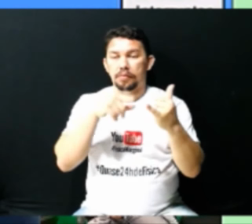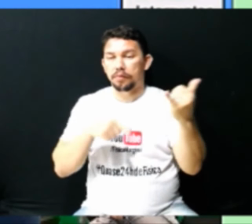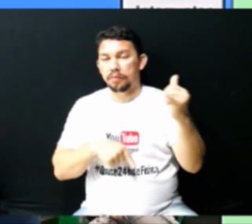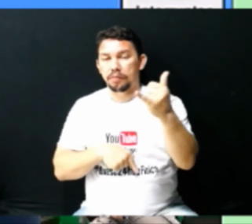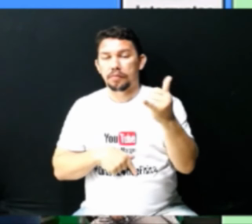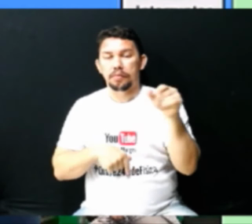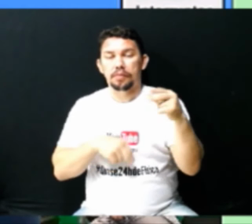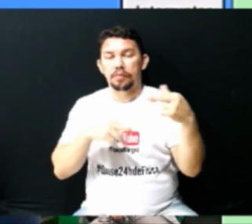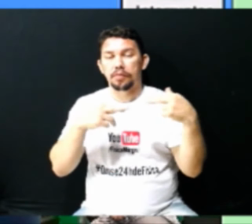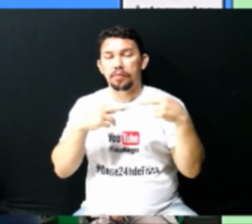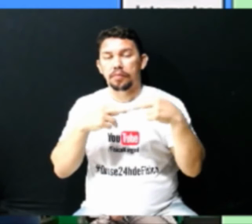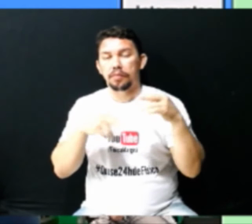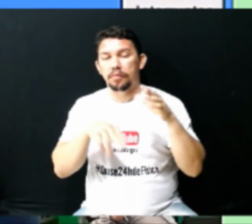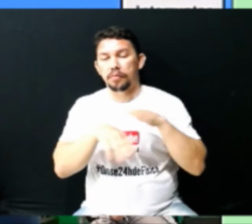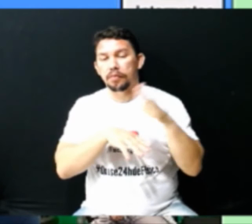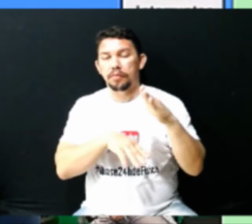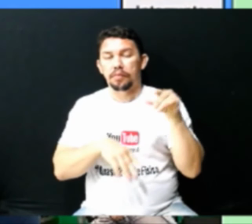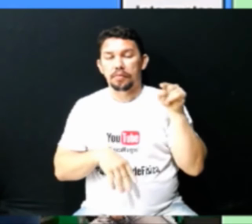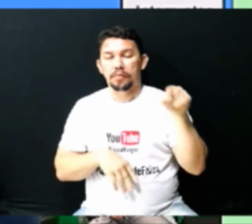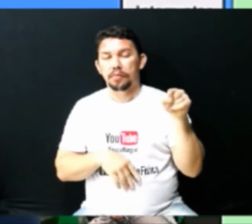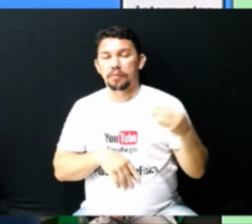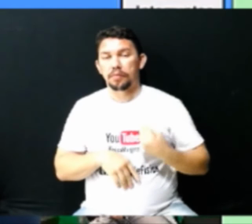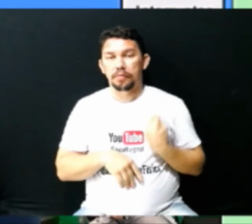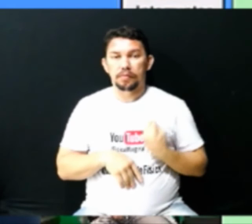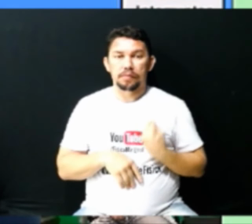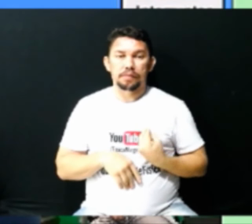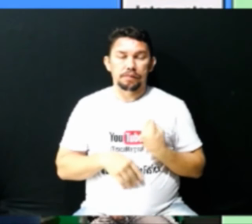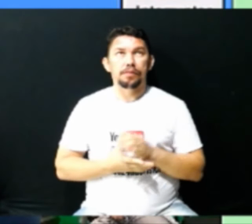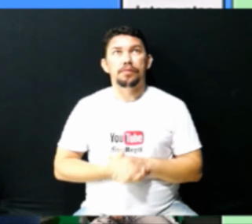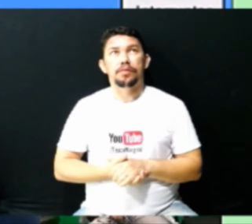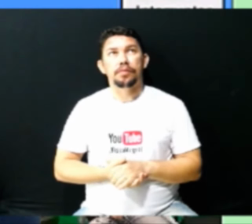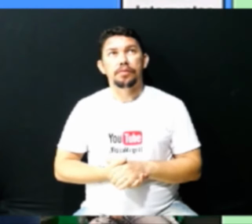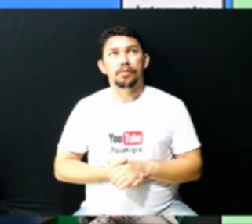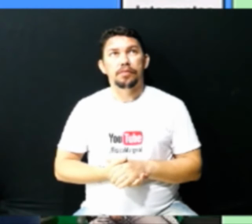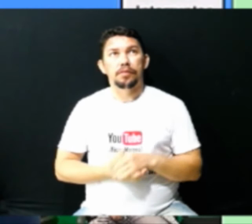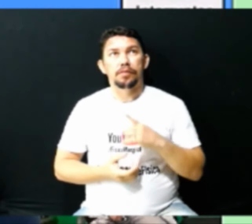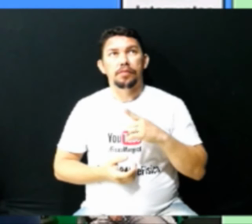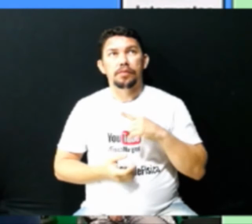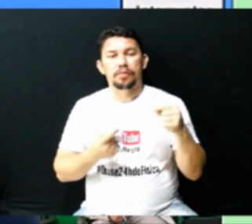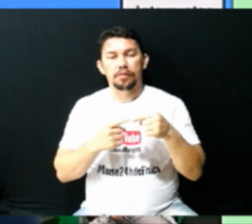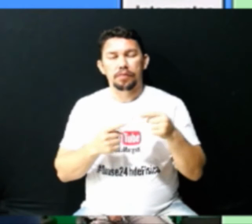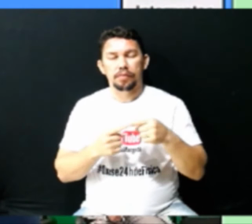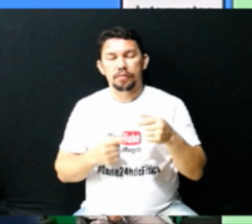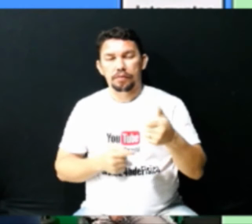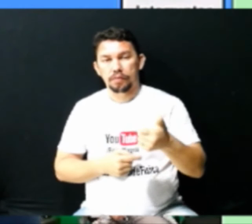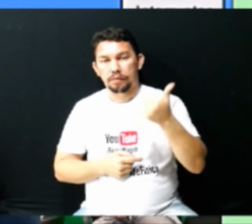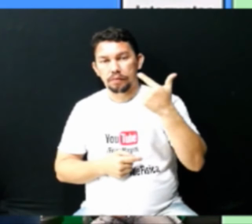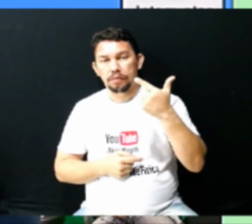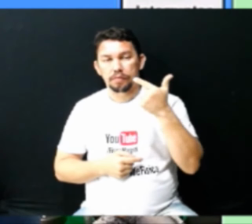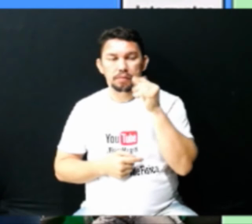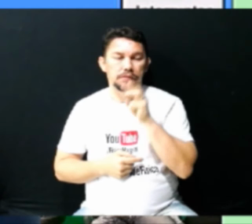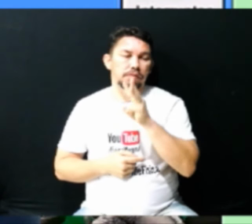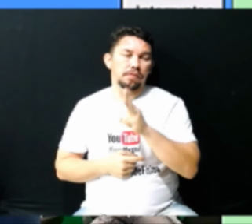Neste caso, o que tem maior resistência é esse daqui, ele está submetido a 12 volts. Mas se você somar tudo, você